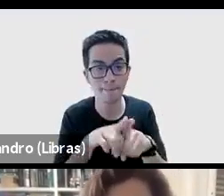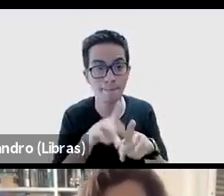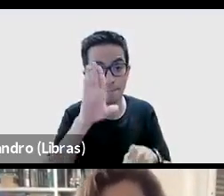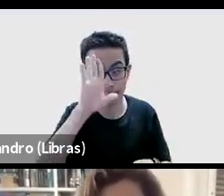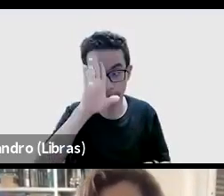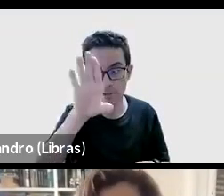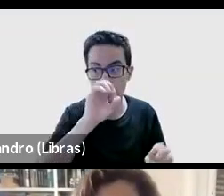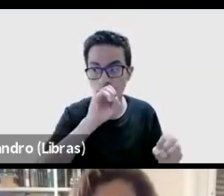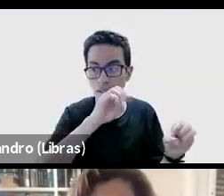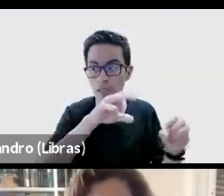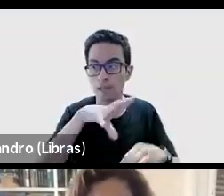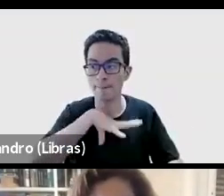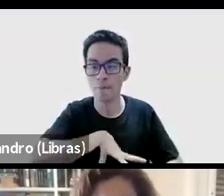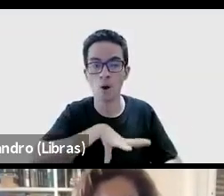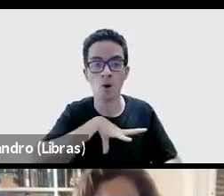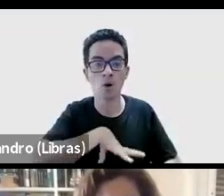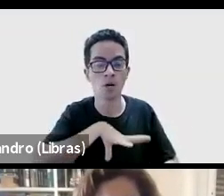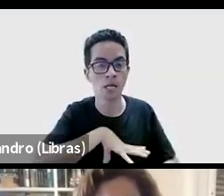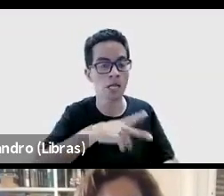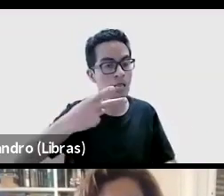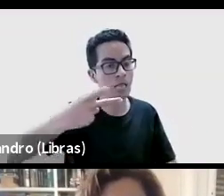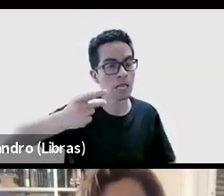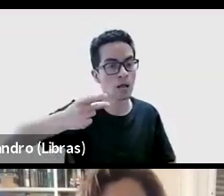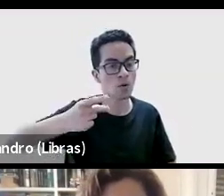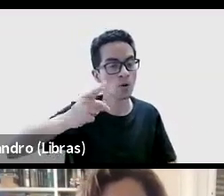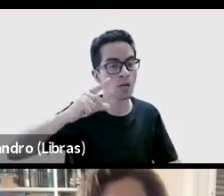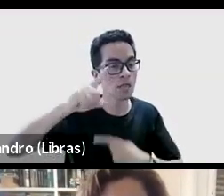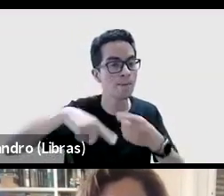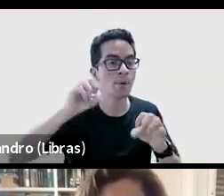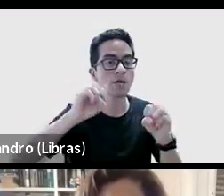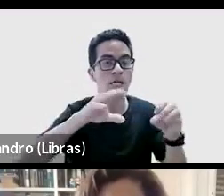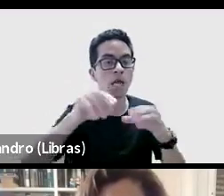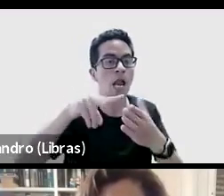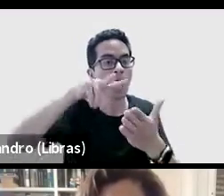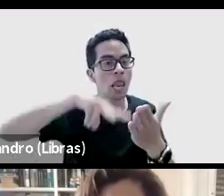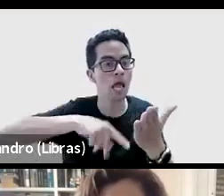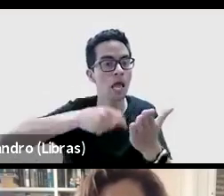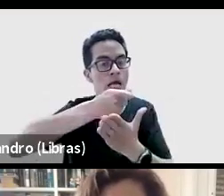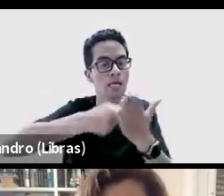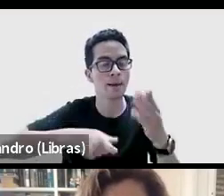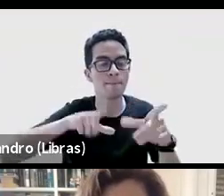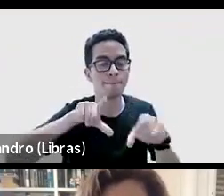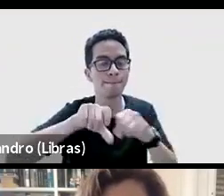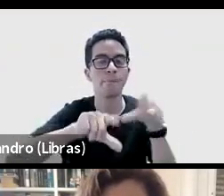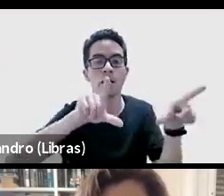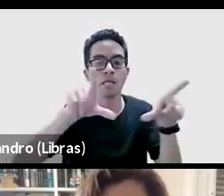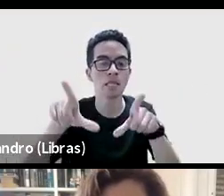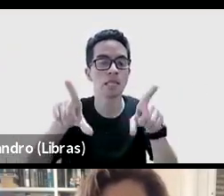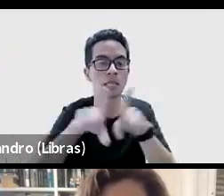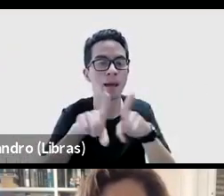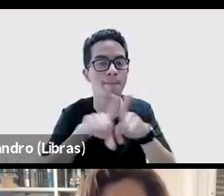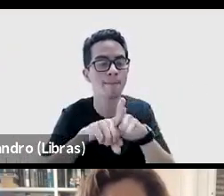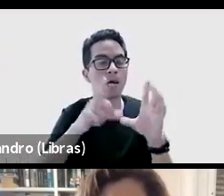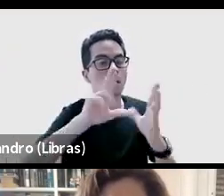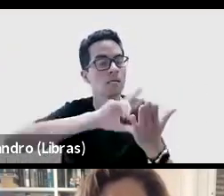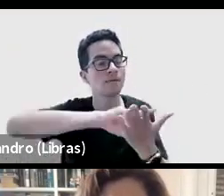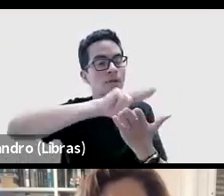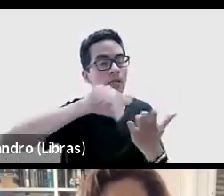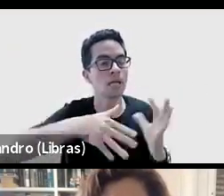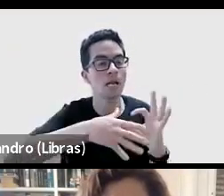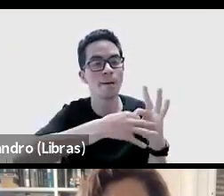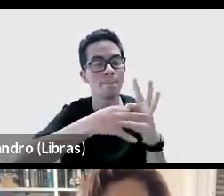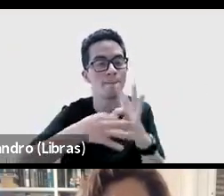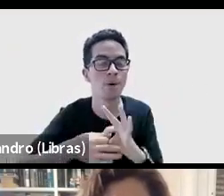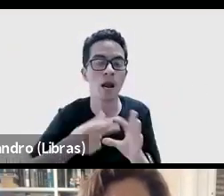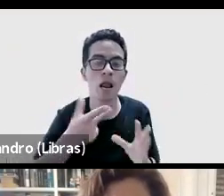de português como língua adicional e o ensino de leitura e escrita acadêmica em contextos multilingües e